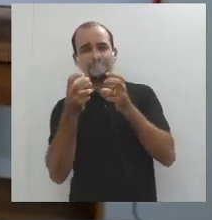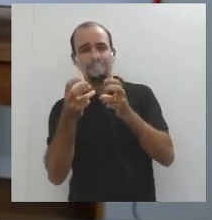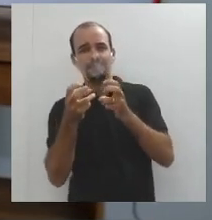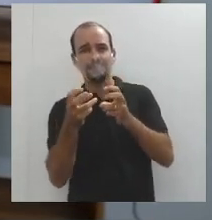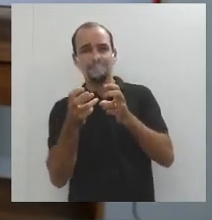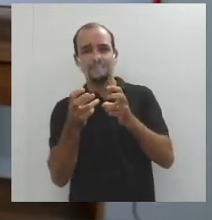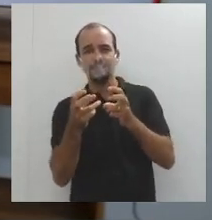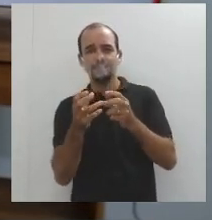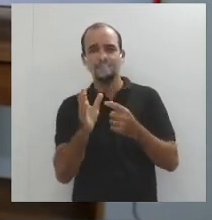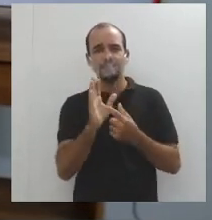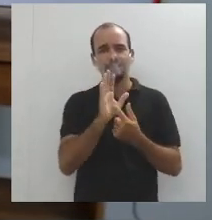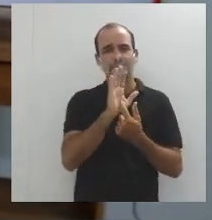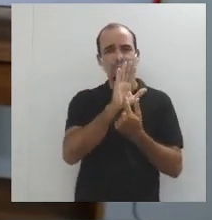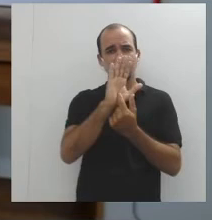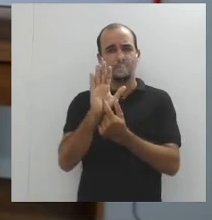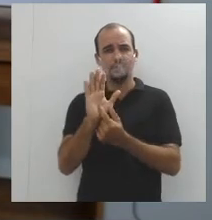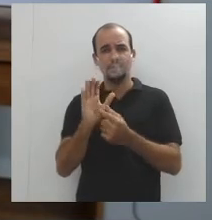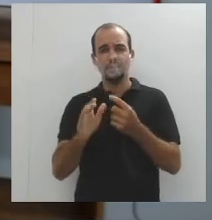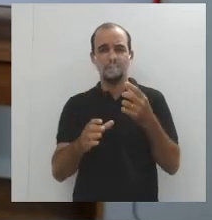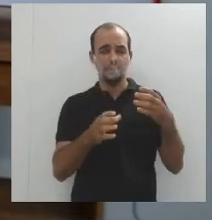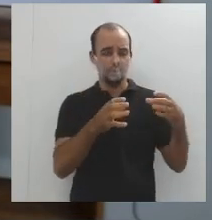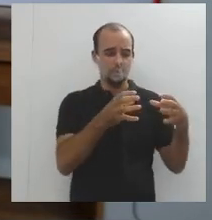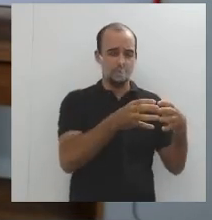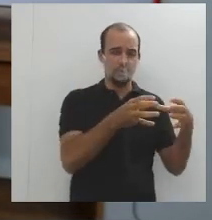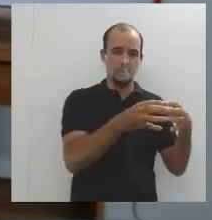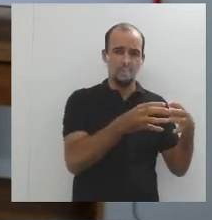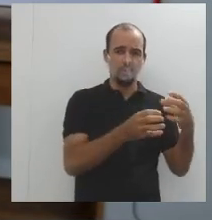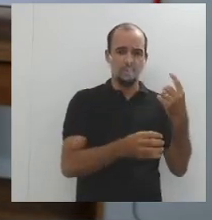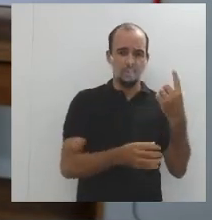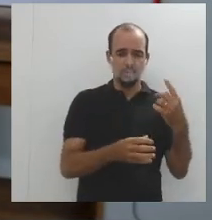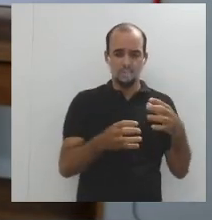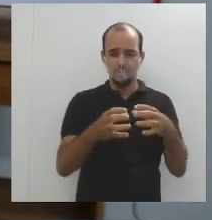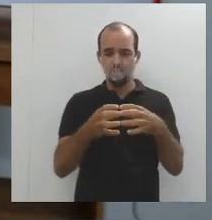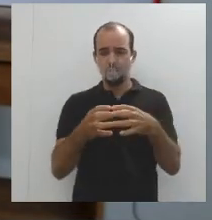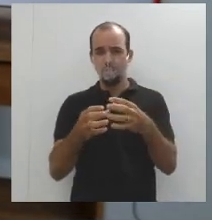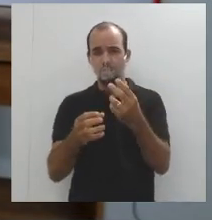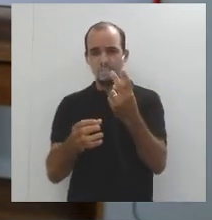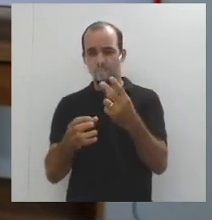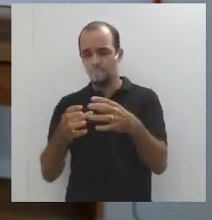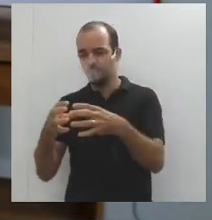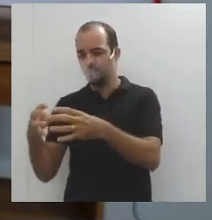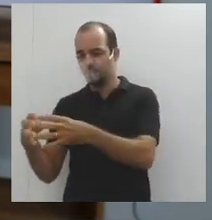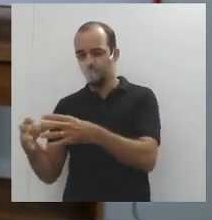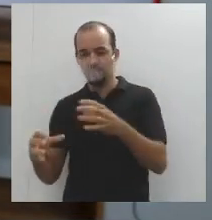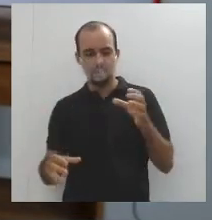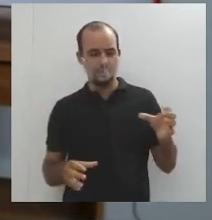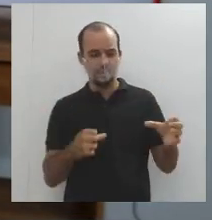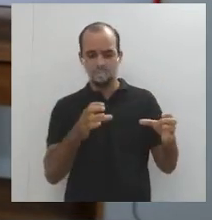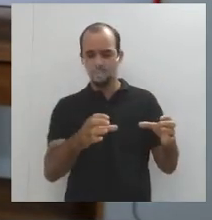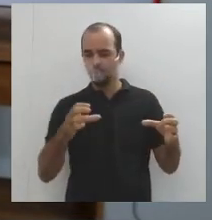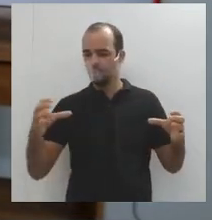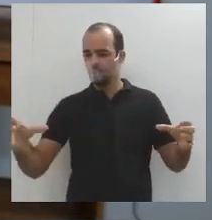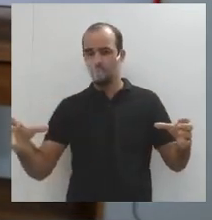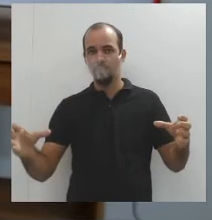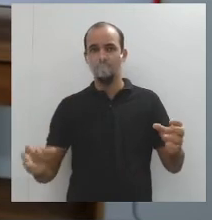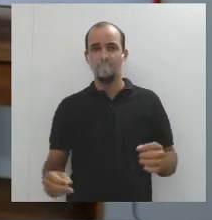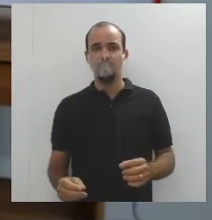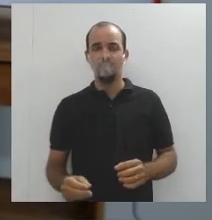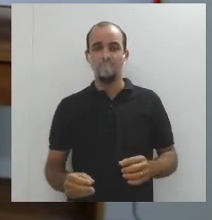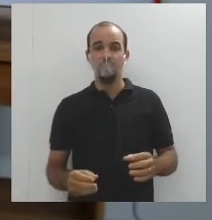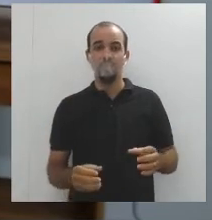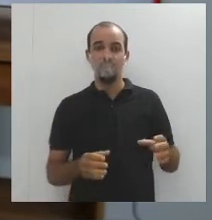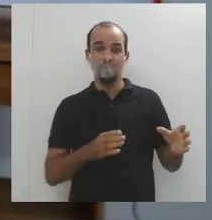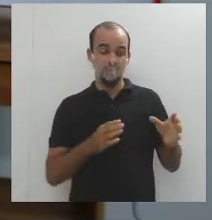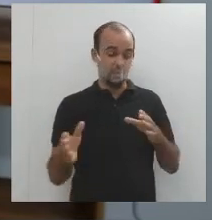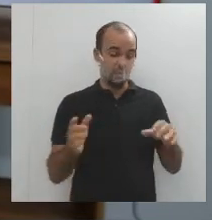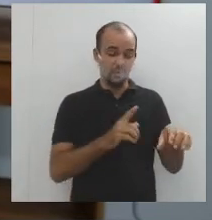dos meios 1, 2 e 3 e seus componentes. O número de fases em